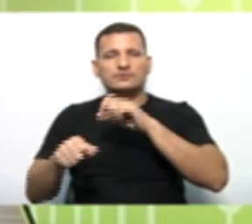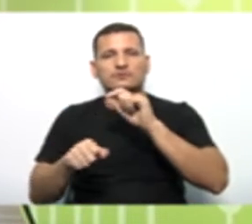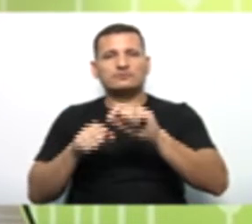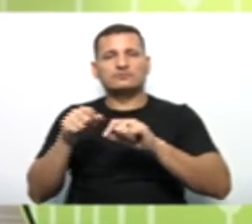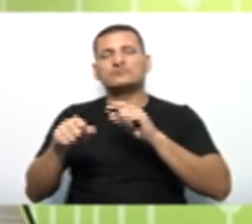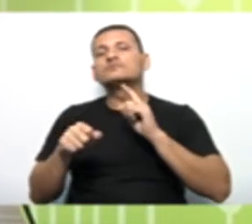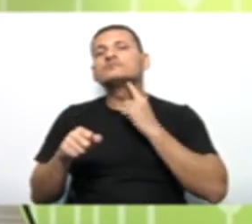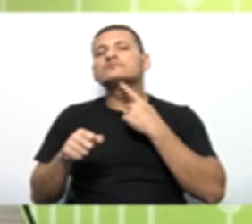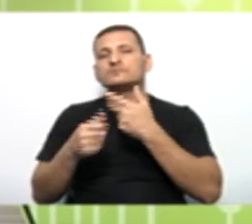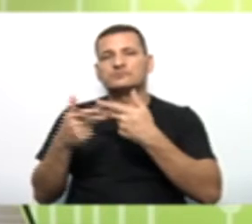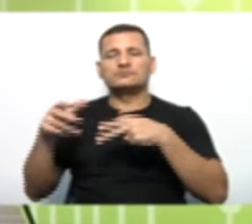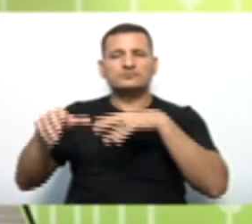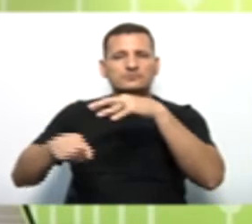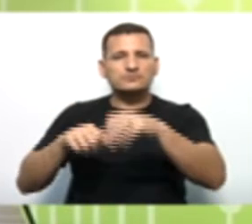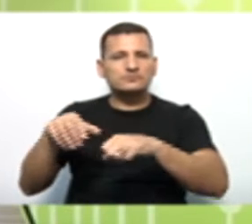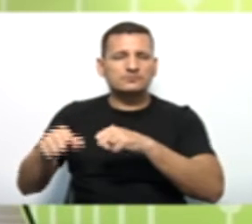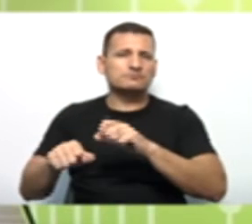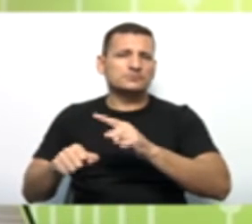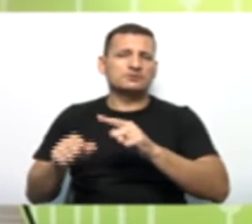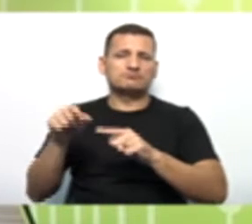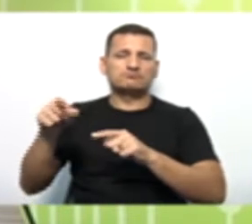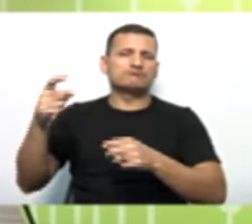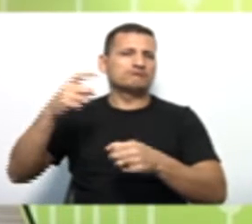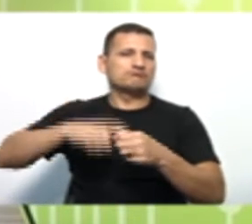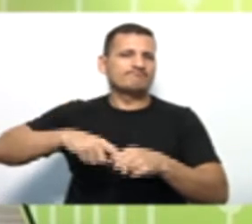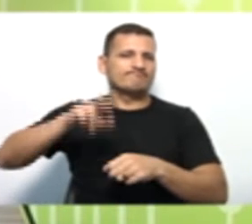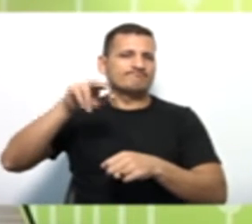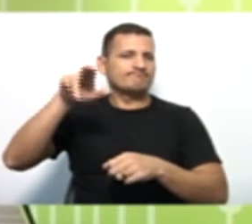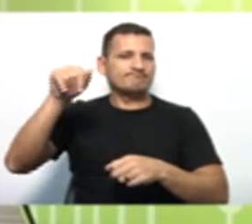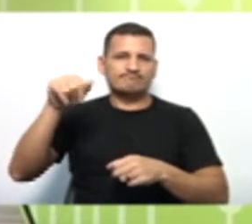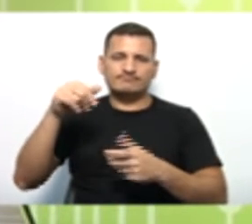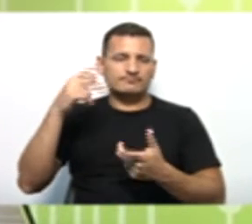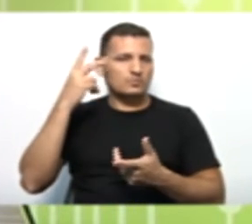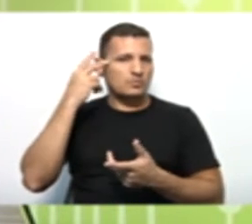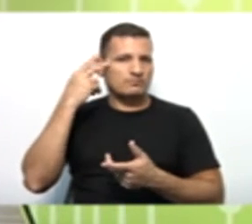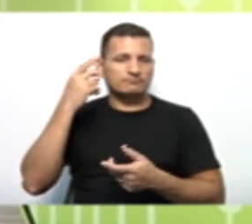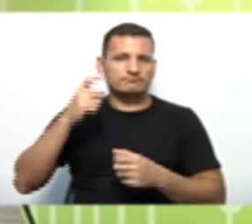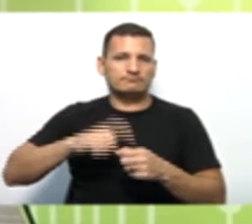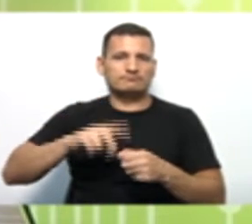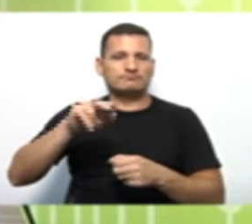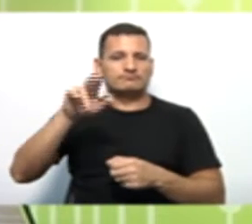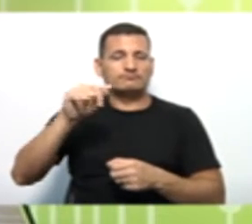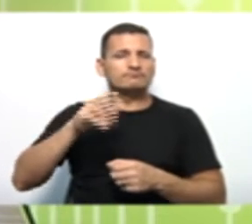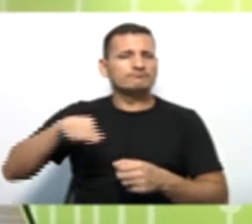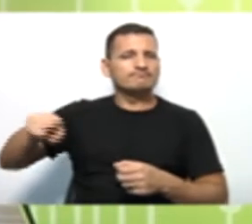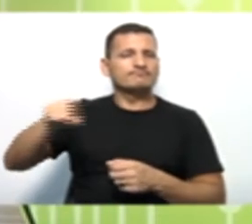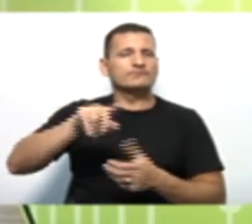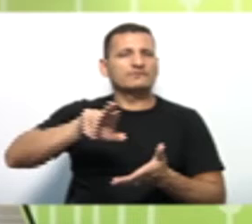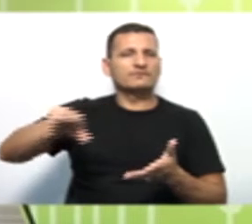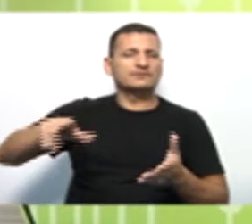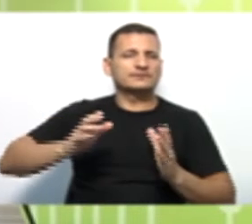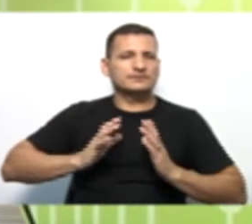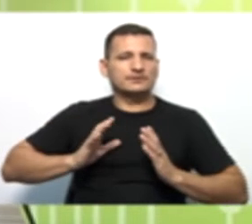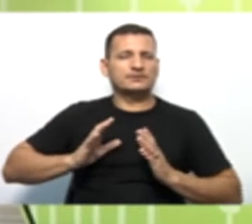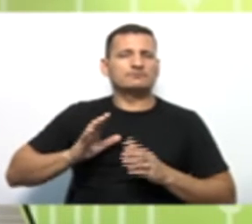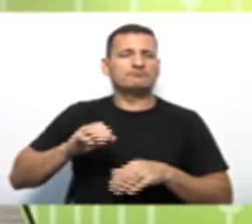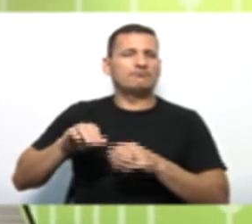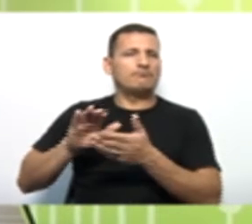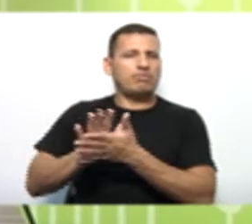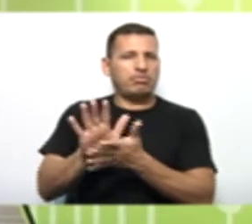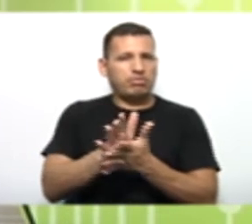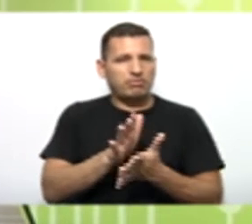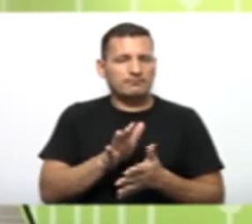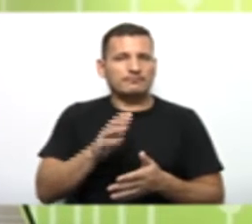está, aquela situação não vai ser revertida totalmente. Ali várias cidades foram destruídas, pessoas que